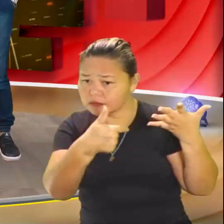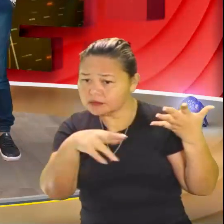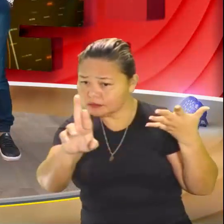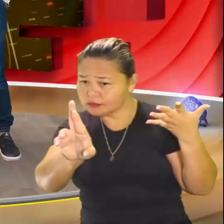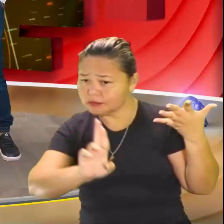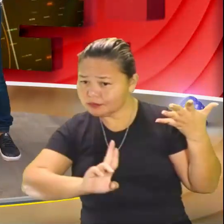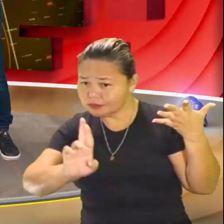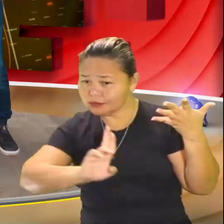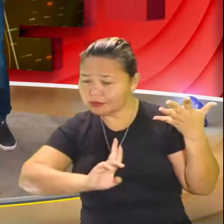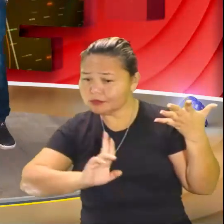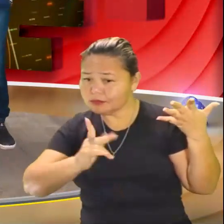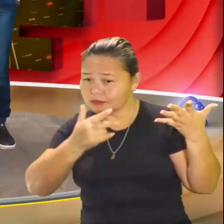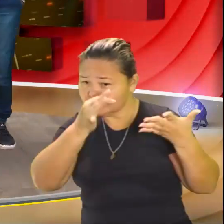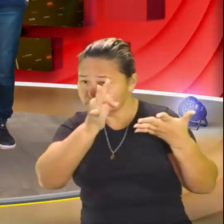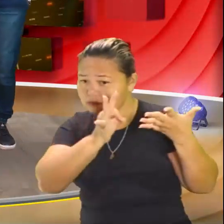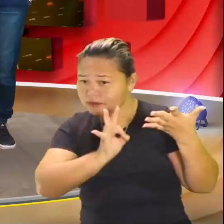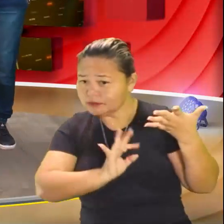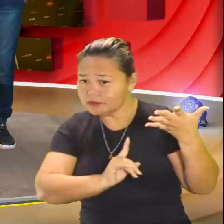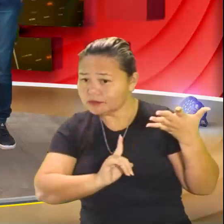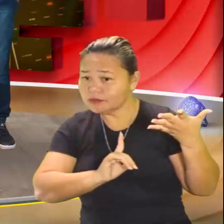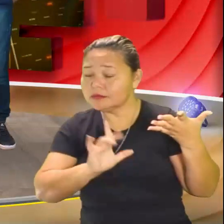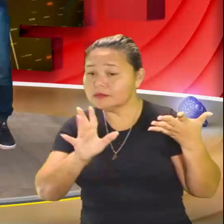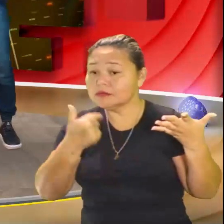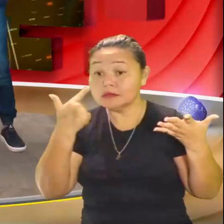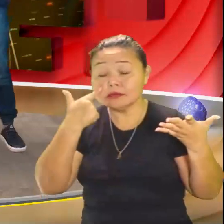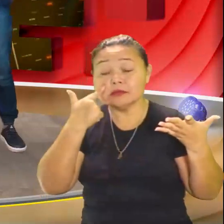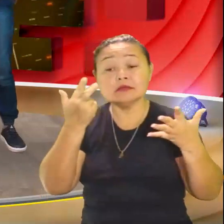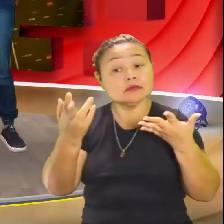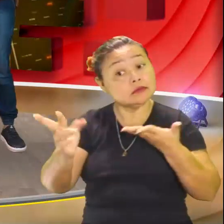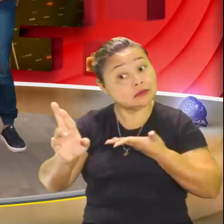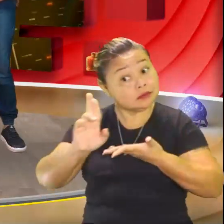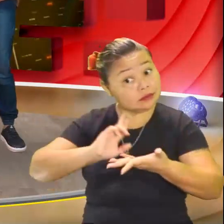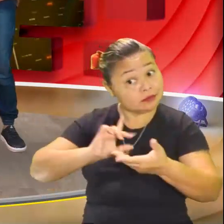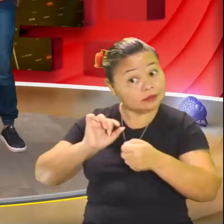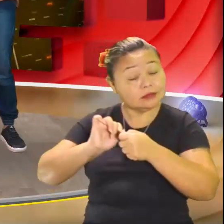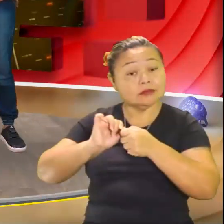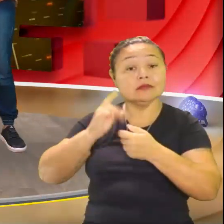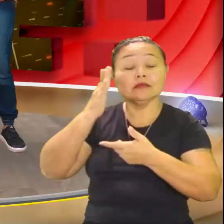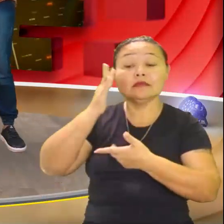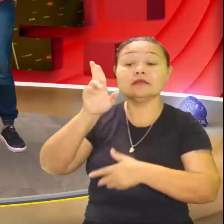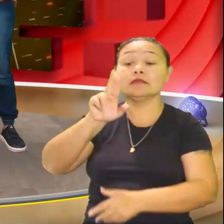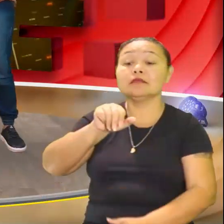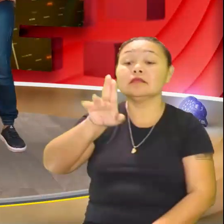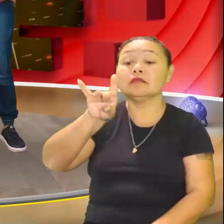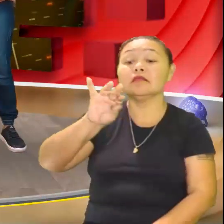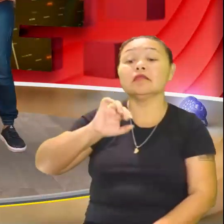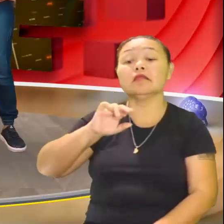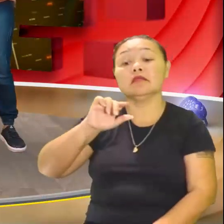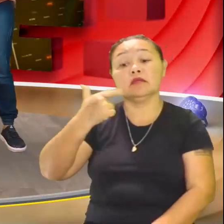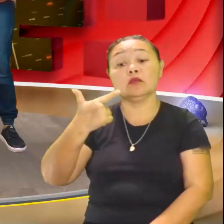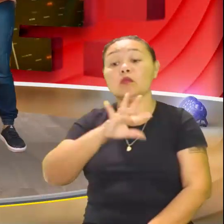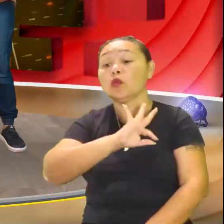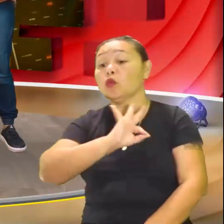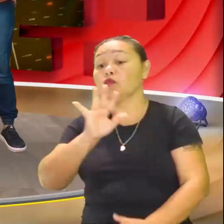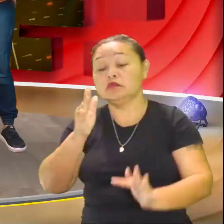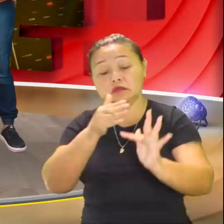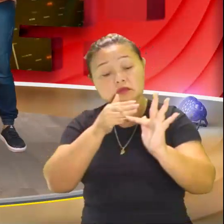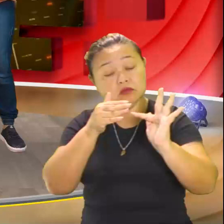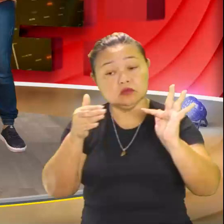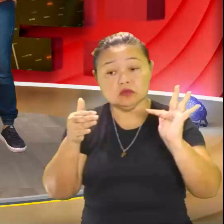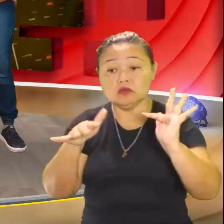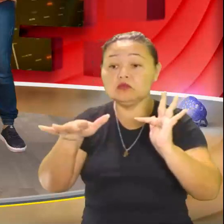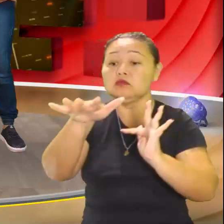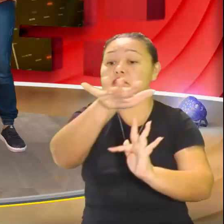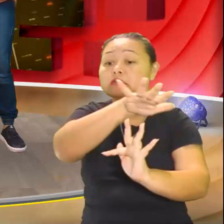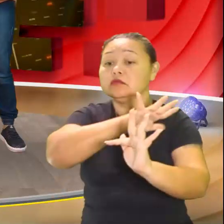aí as respostas pra gente, que a gente precisa desse retorno aí, desse feedback. Sabemos que a nossa unidade 2 é puramente função, só que